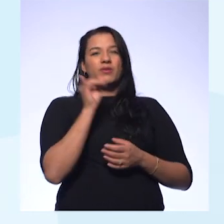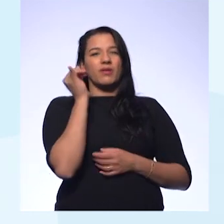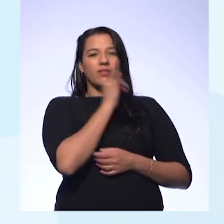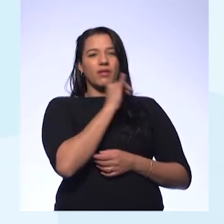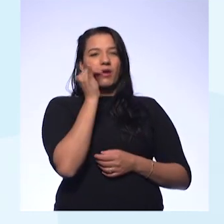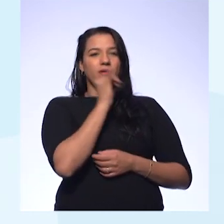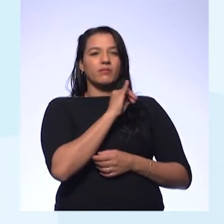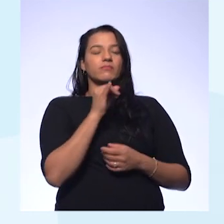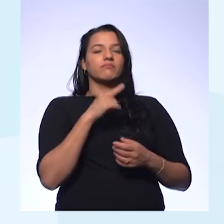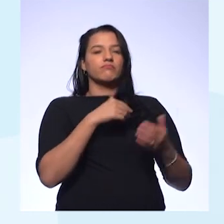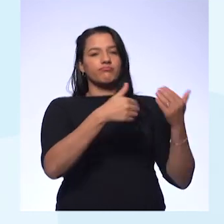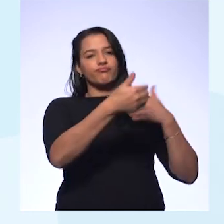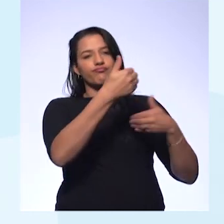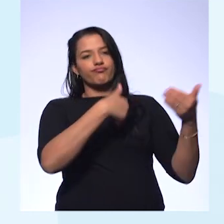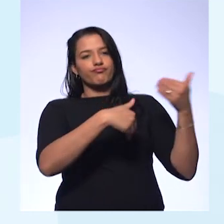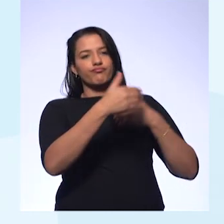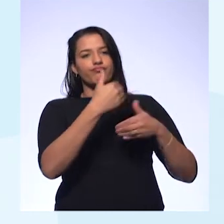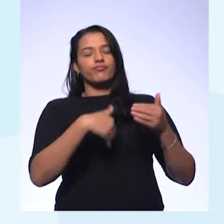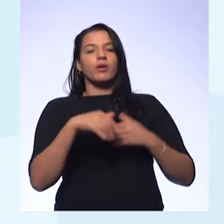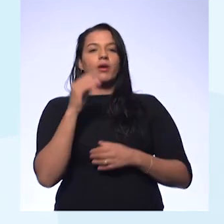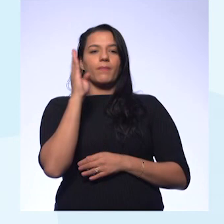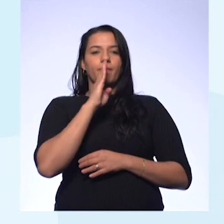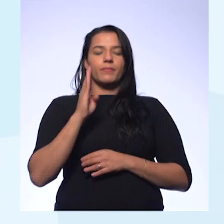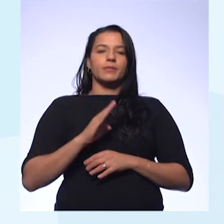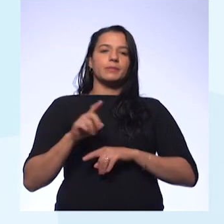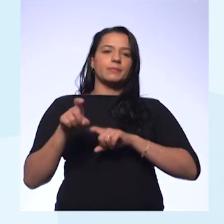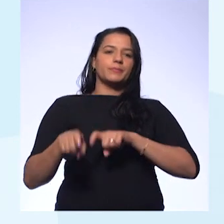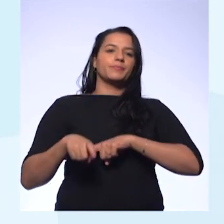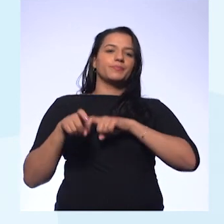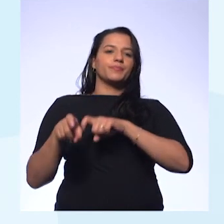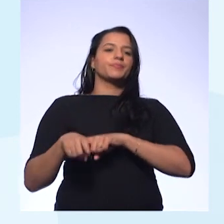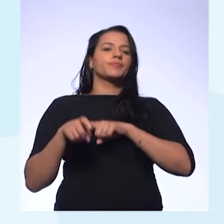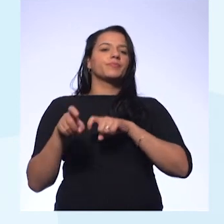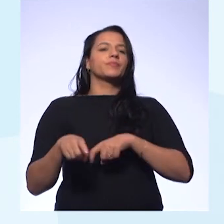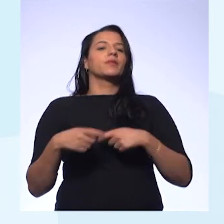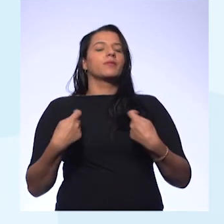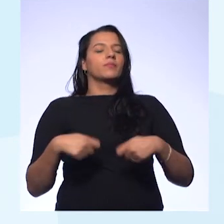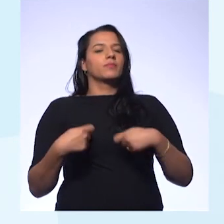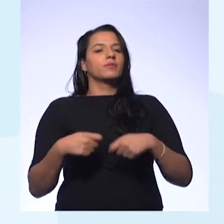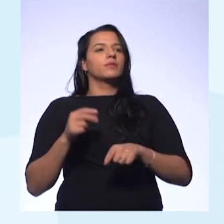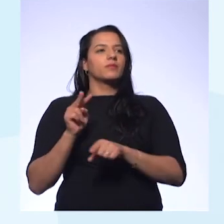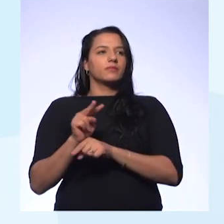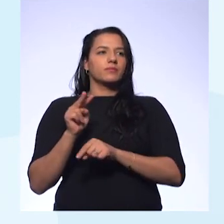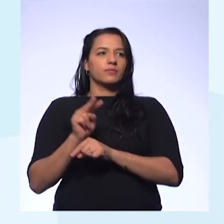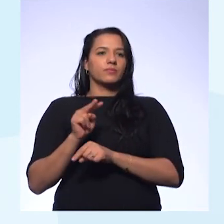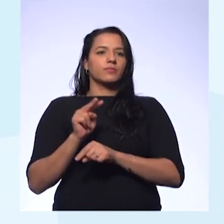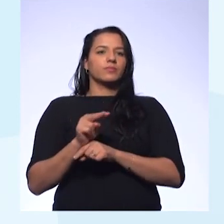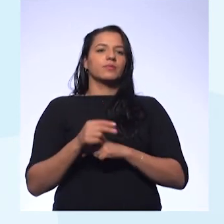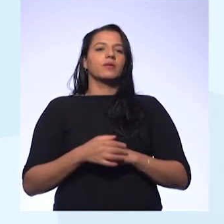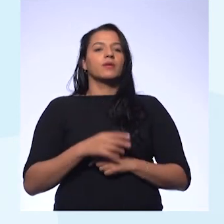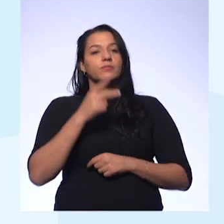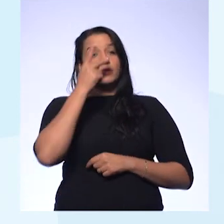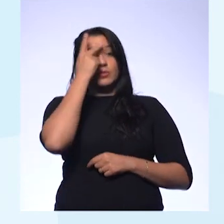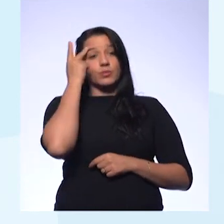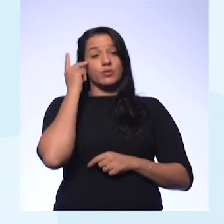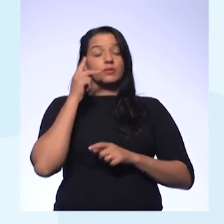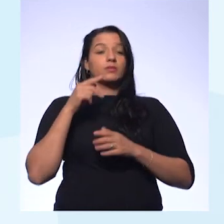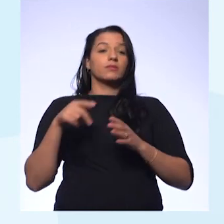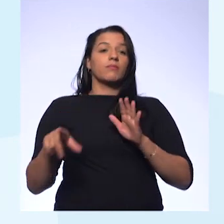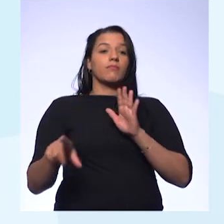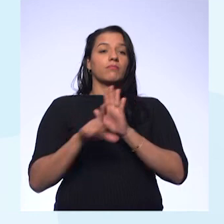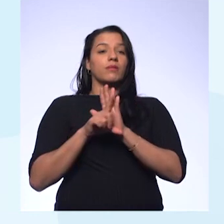questões trabalhistas. E, claro, o Brasil rural também precisa ser amparado, né? Os camponeses precisam ser amparados por